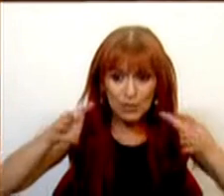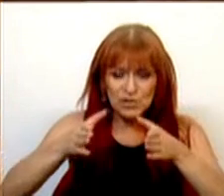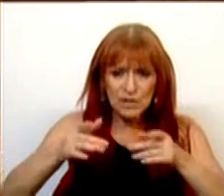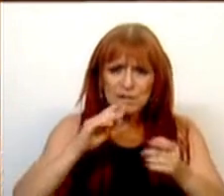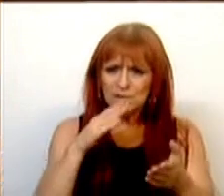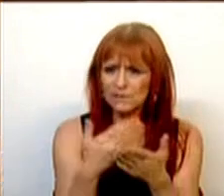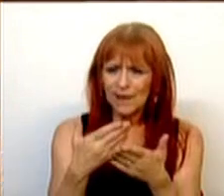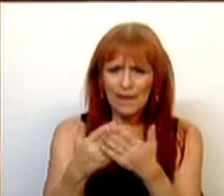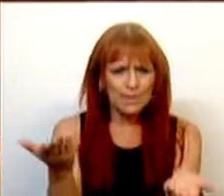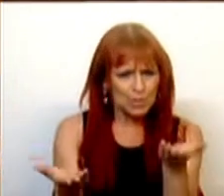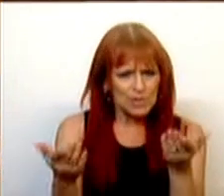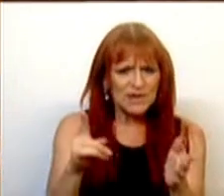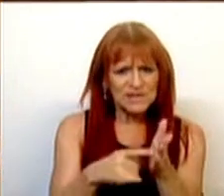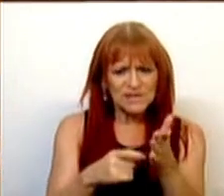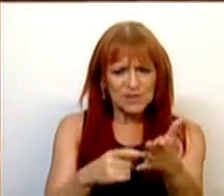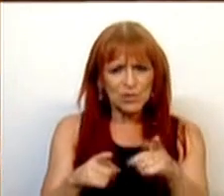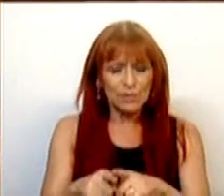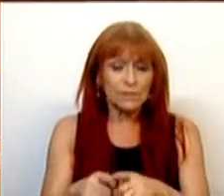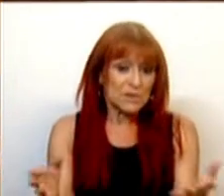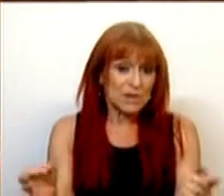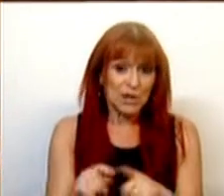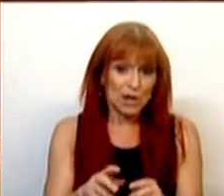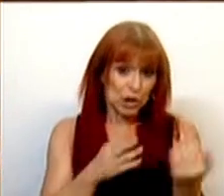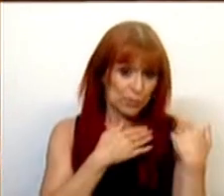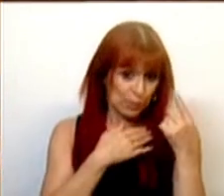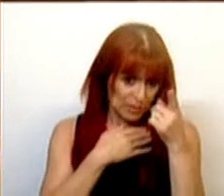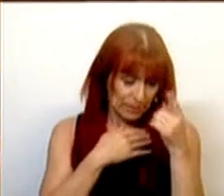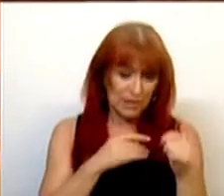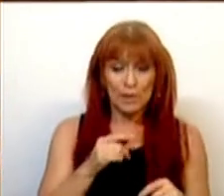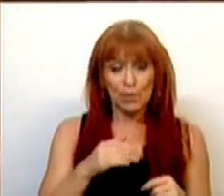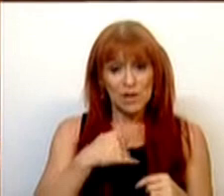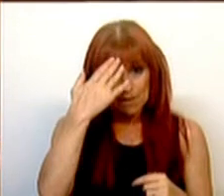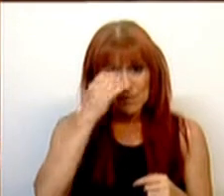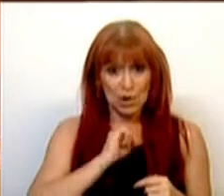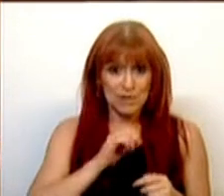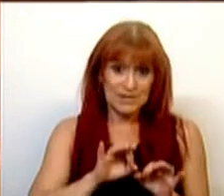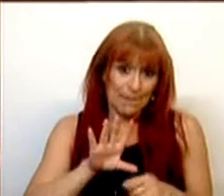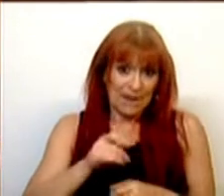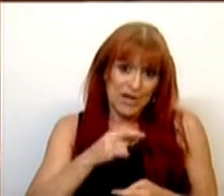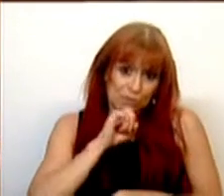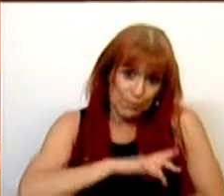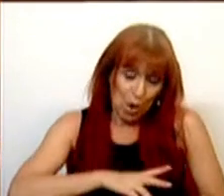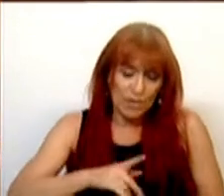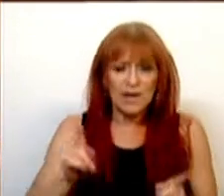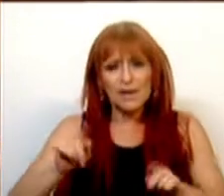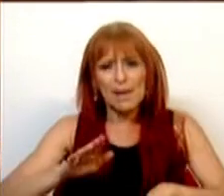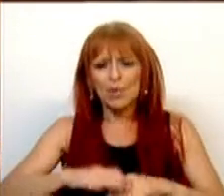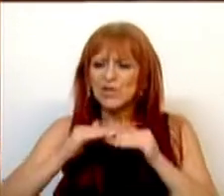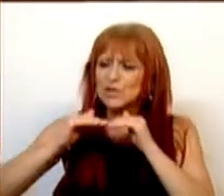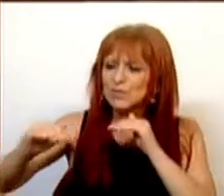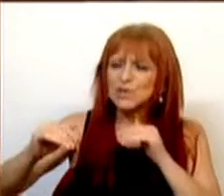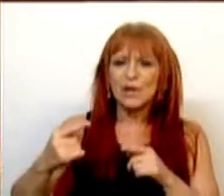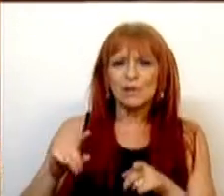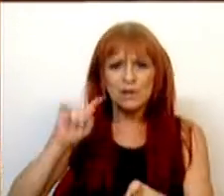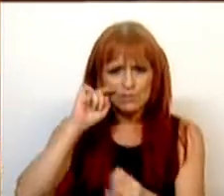e proporcionais às necessidades, com responsabilidade pela nossa capacidade enquanto país e pela estabilidade